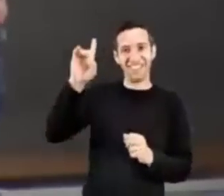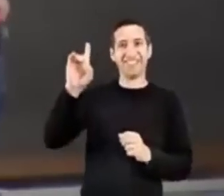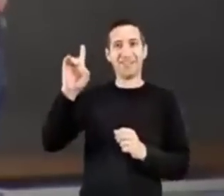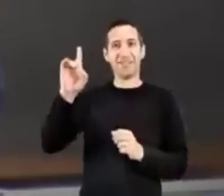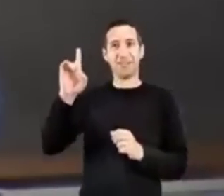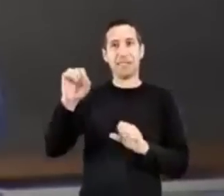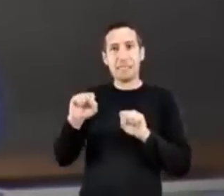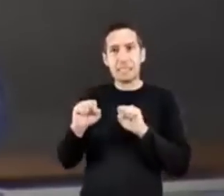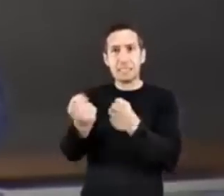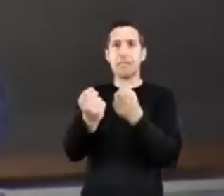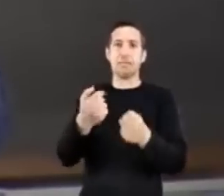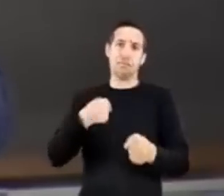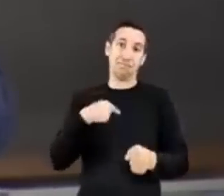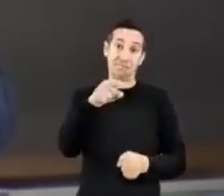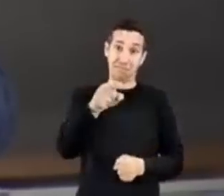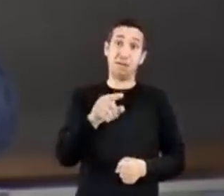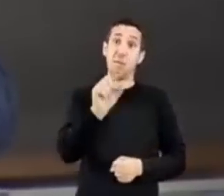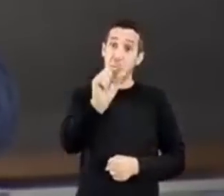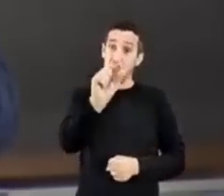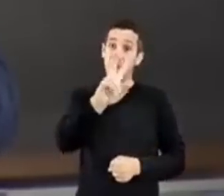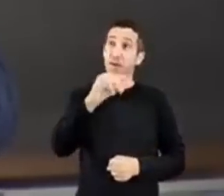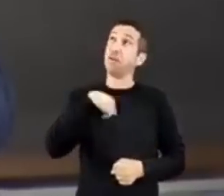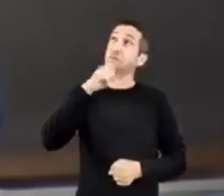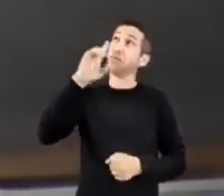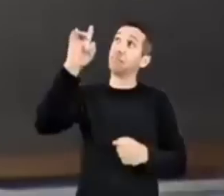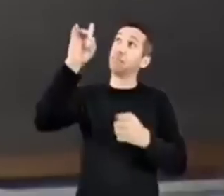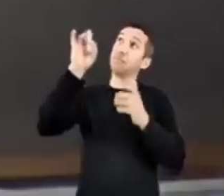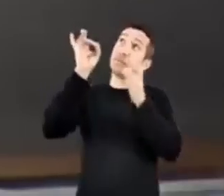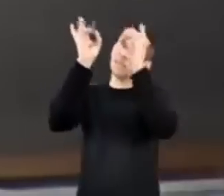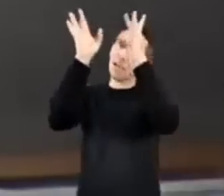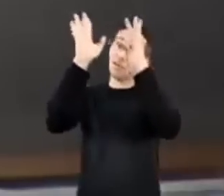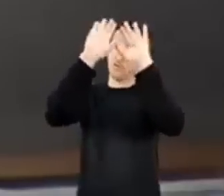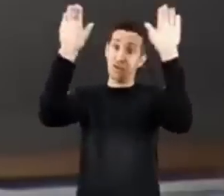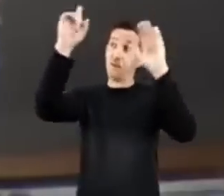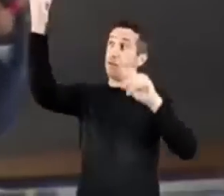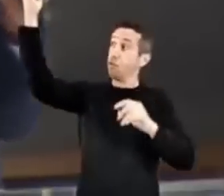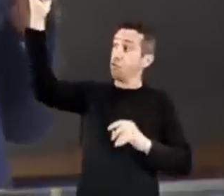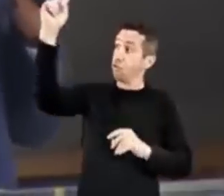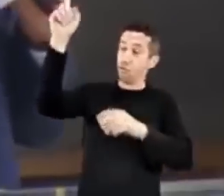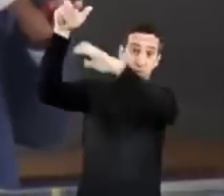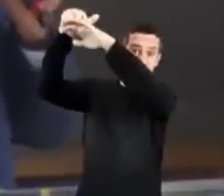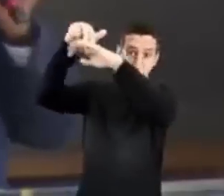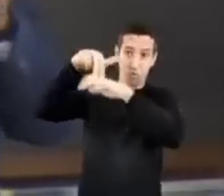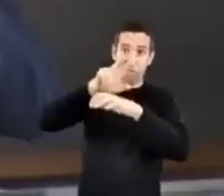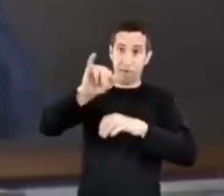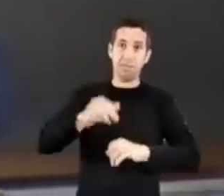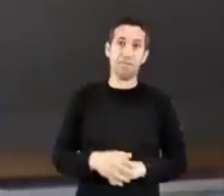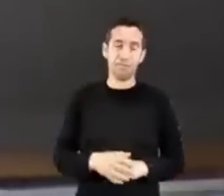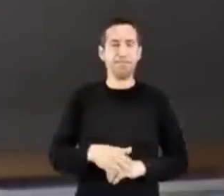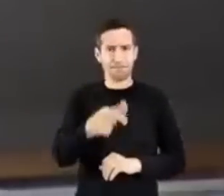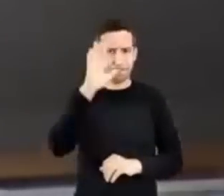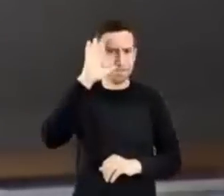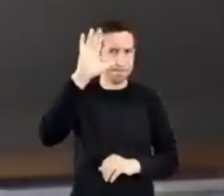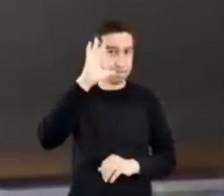então Jesus vai sair de lá e vai voltar e vamos tentar pensar juntos